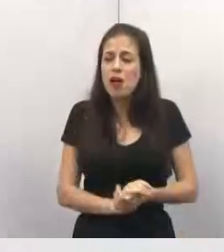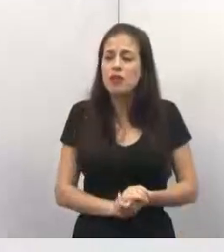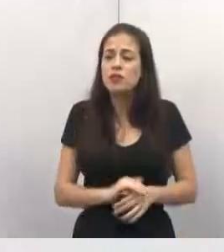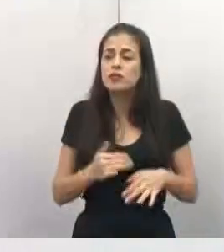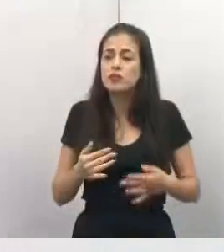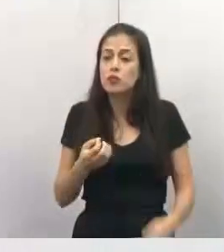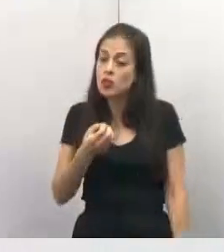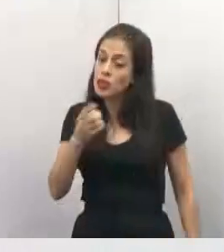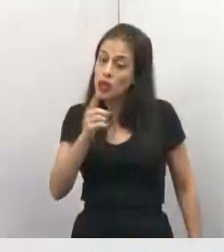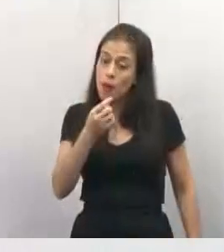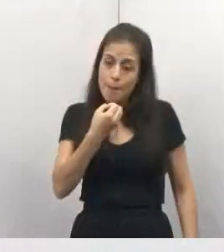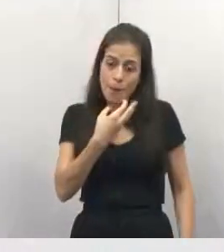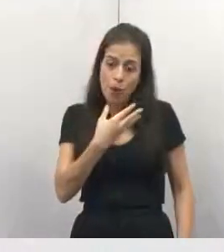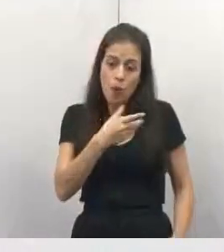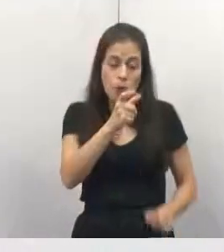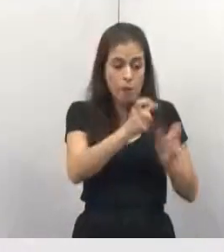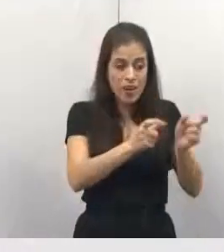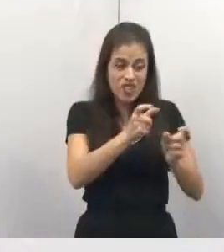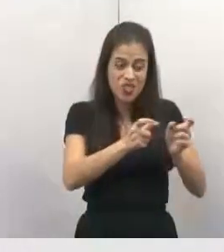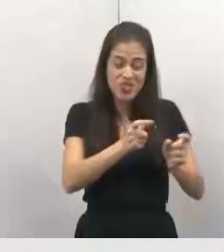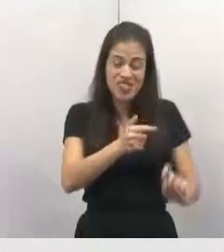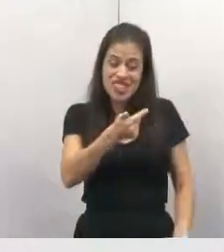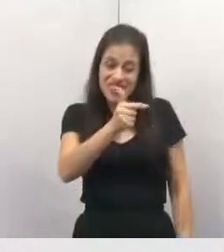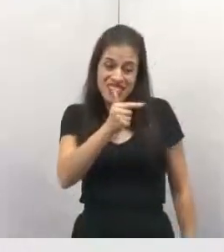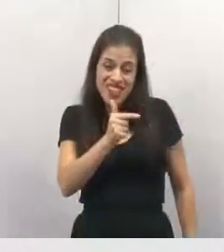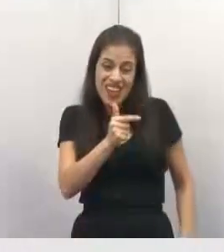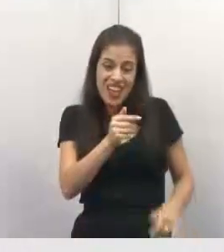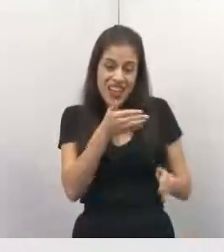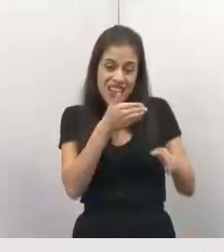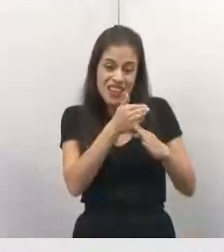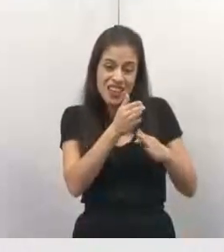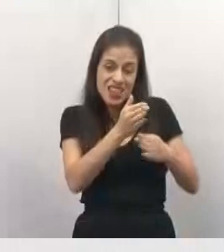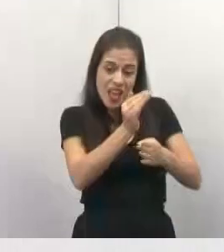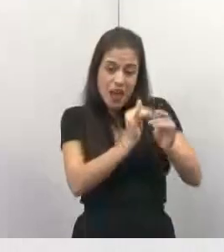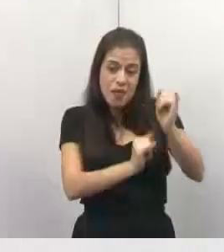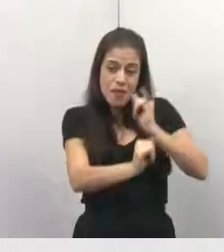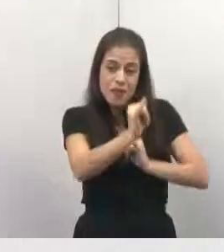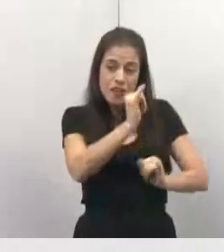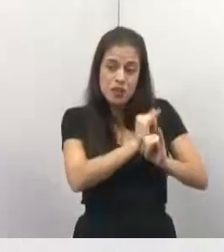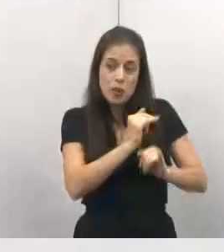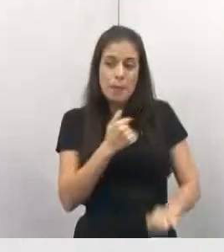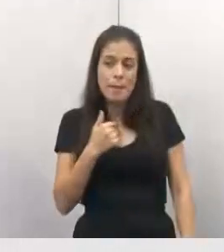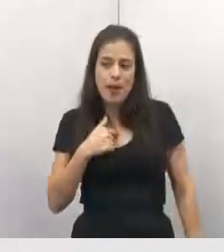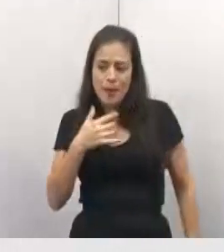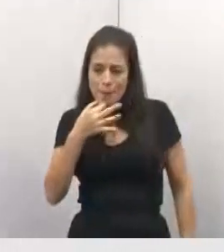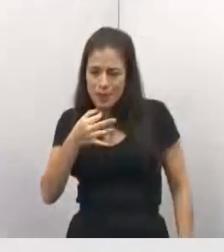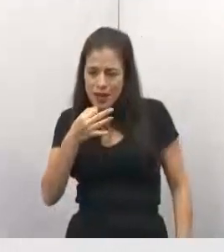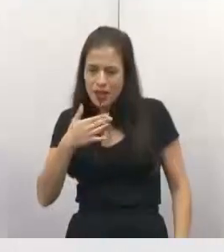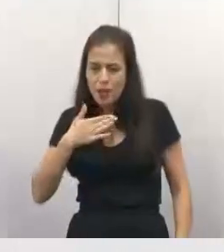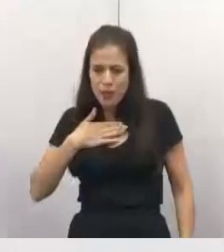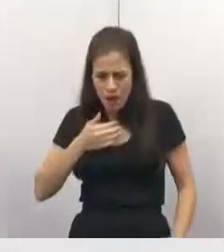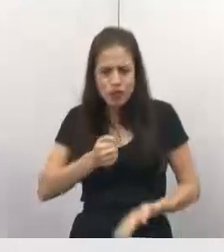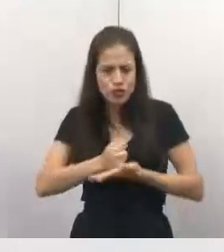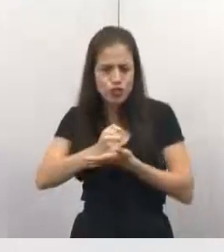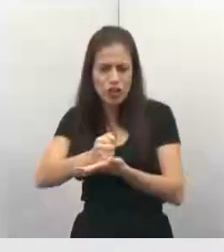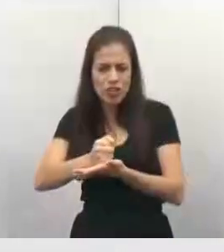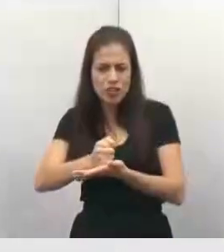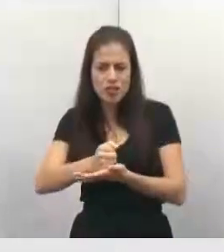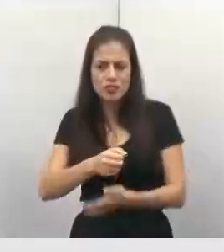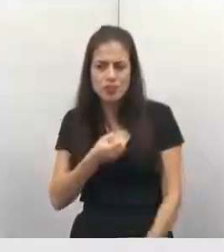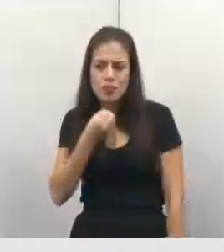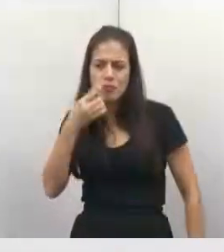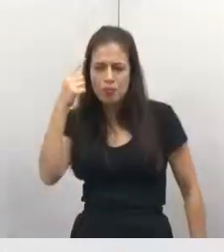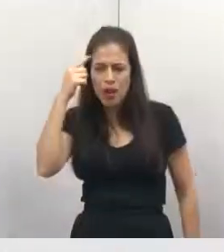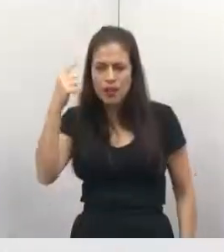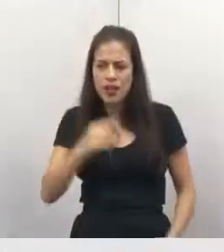à tecnologia, tipo, nem todo mundo tem essa visibilidade com a tecnologia, mas na minha opinião ajudaria muito, acho que seria uma boa ideia.